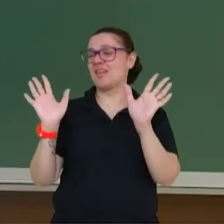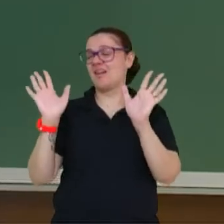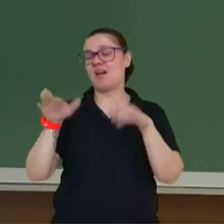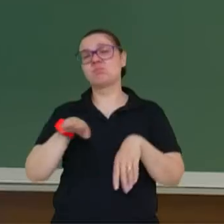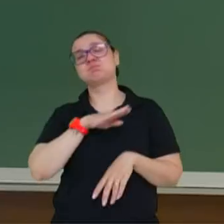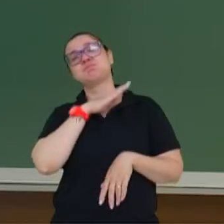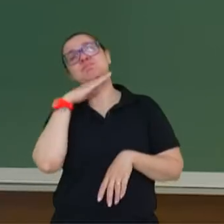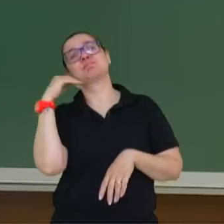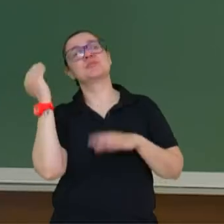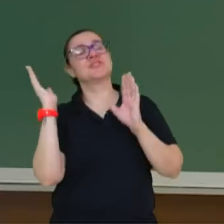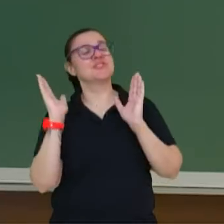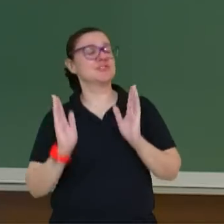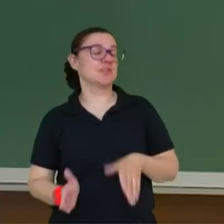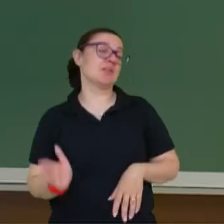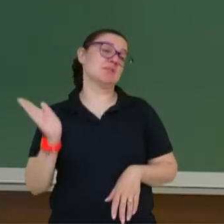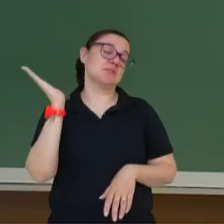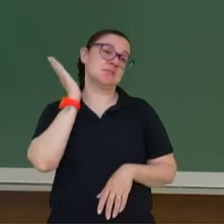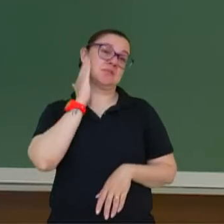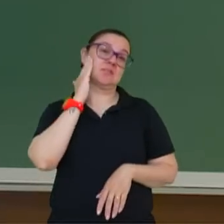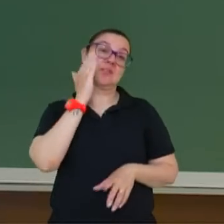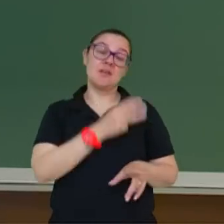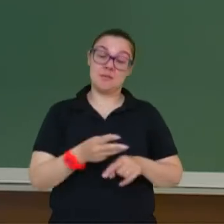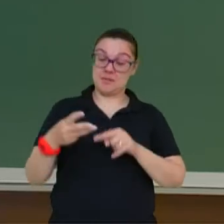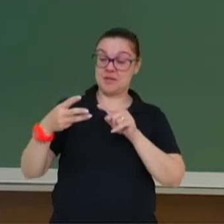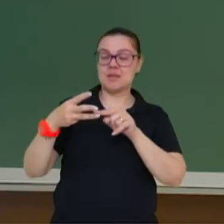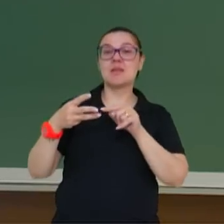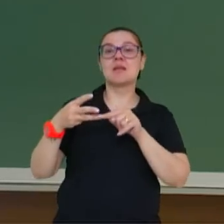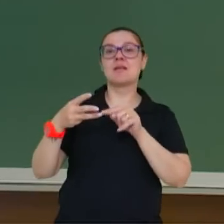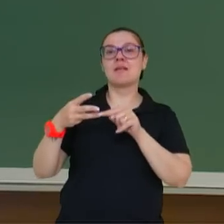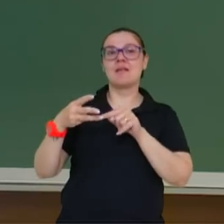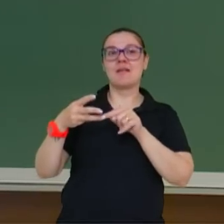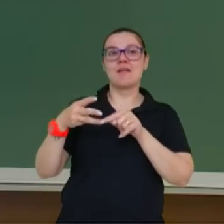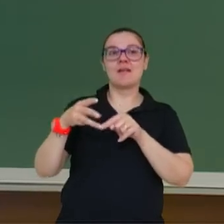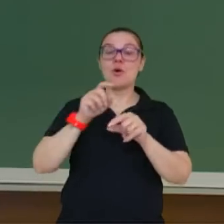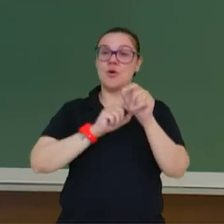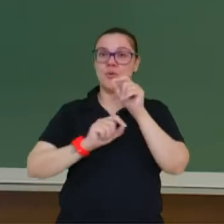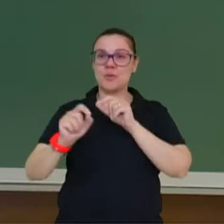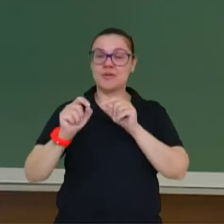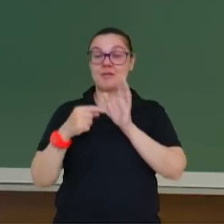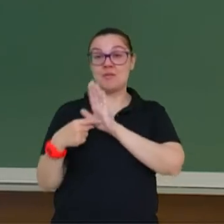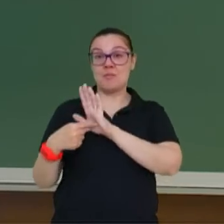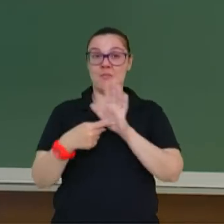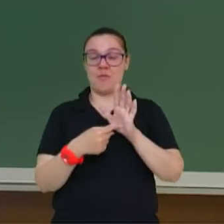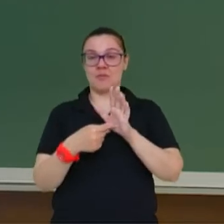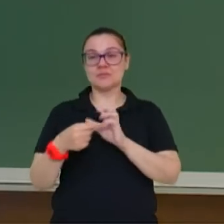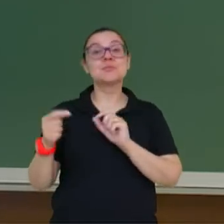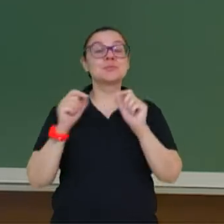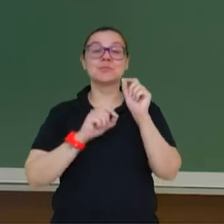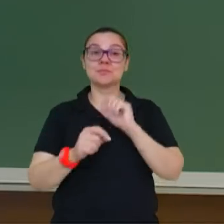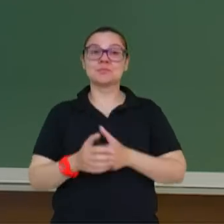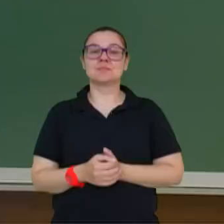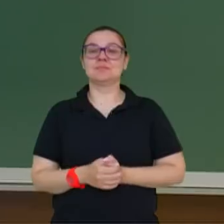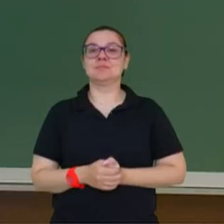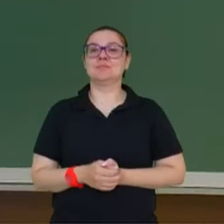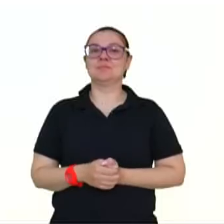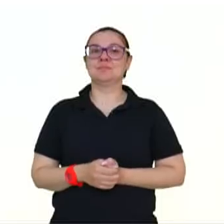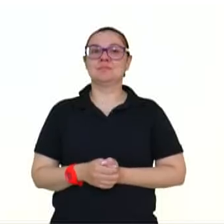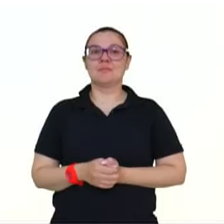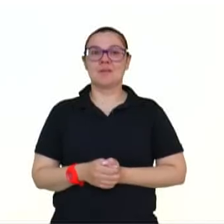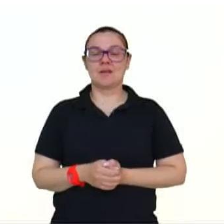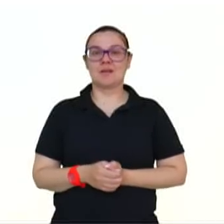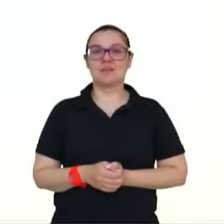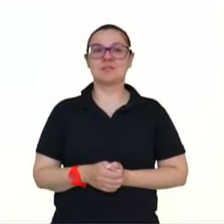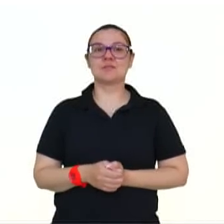eu já sei disso, né? Então, mas aí eu tenho mais uma outra indicação, outra referência. Por